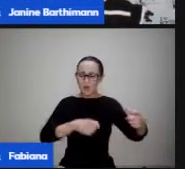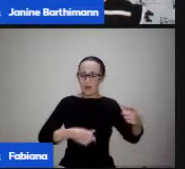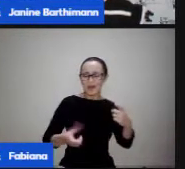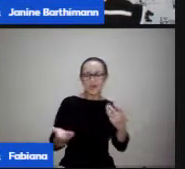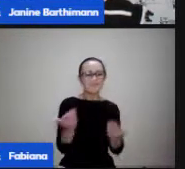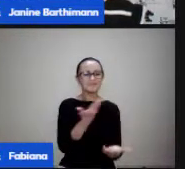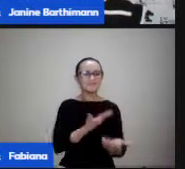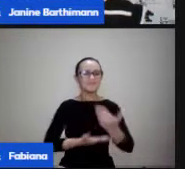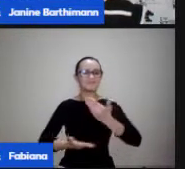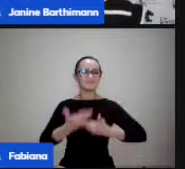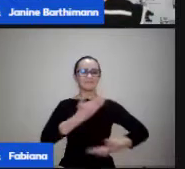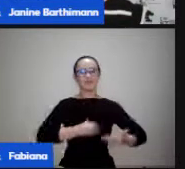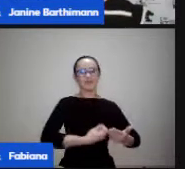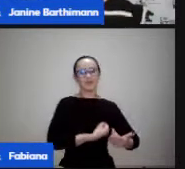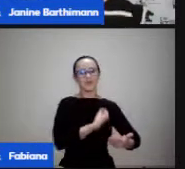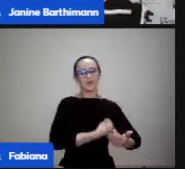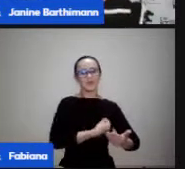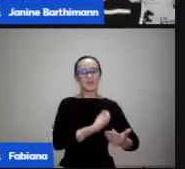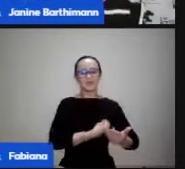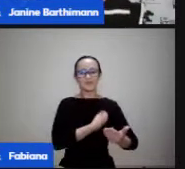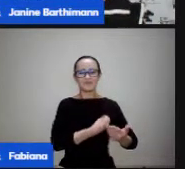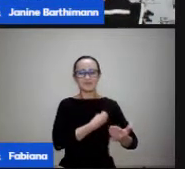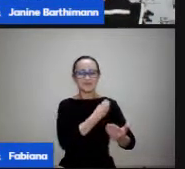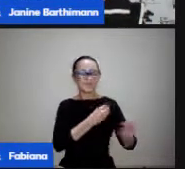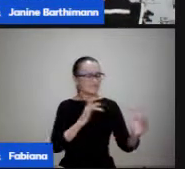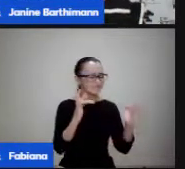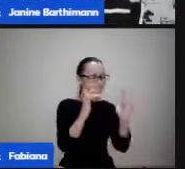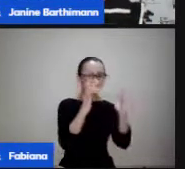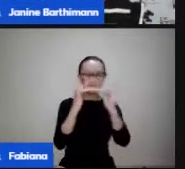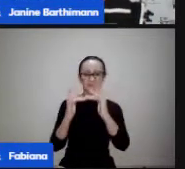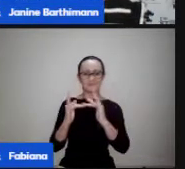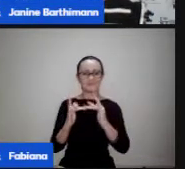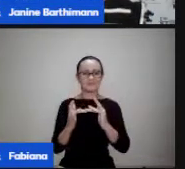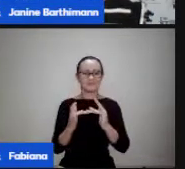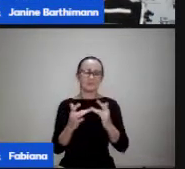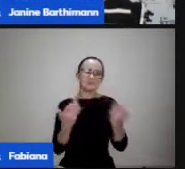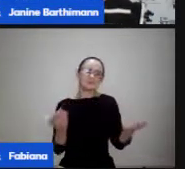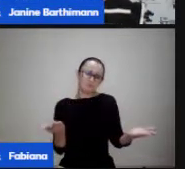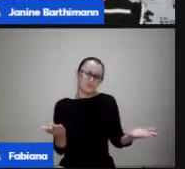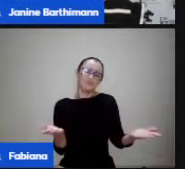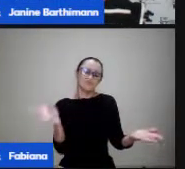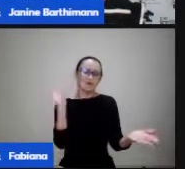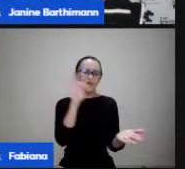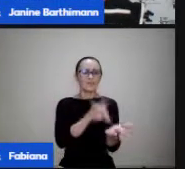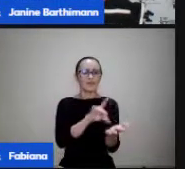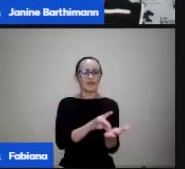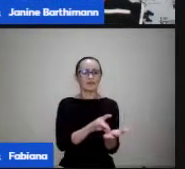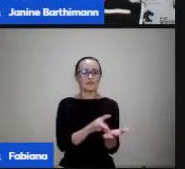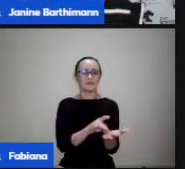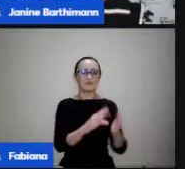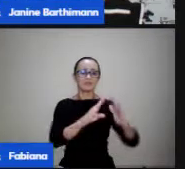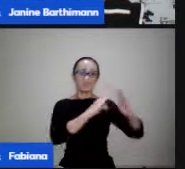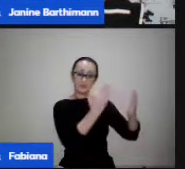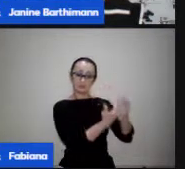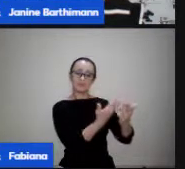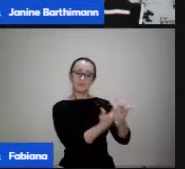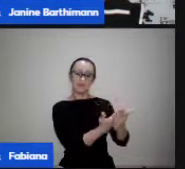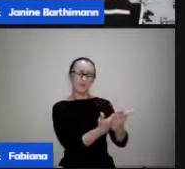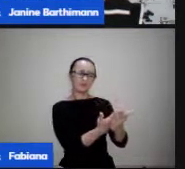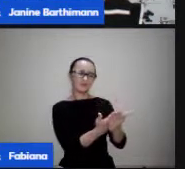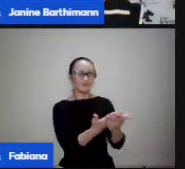conviver, é se amarrar nela. Ora, é lógico, numa escola, assim vai ser